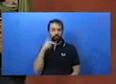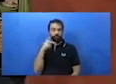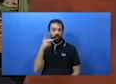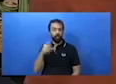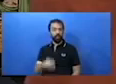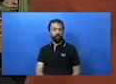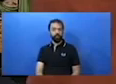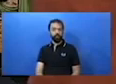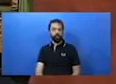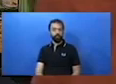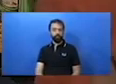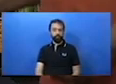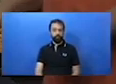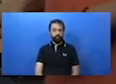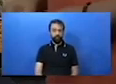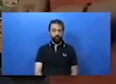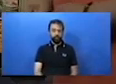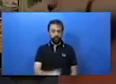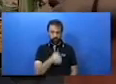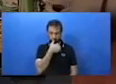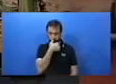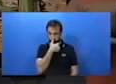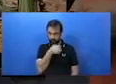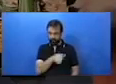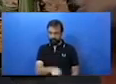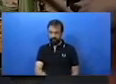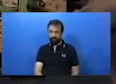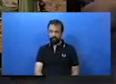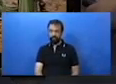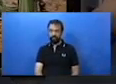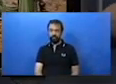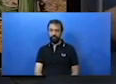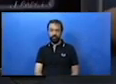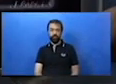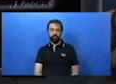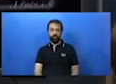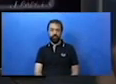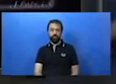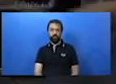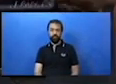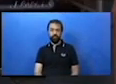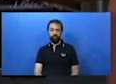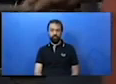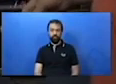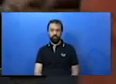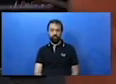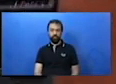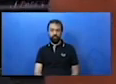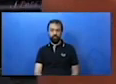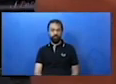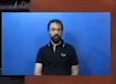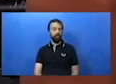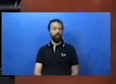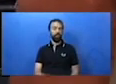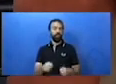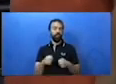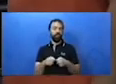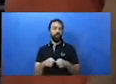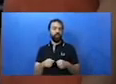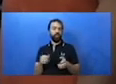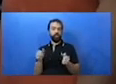à grafia de bocado, que no texto estava escrito bocado, tá bom? Vamos fazer